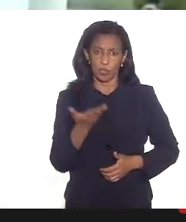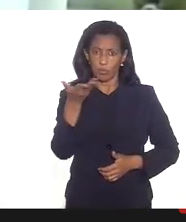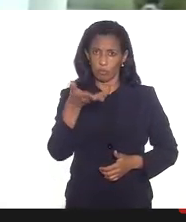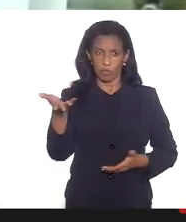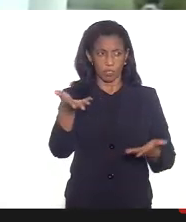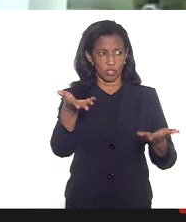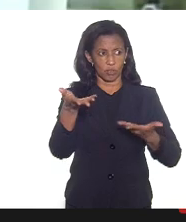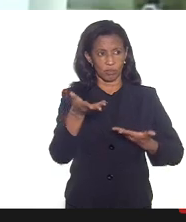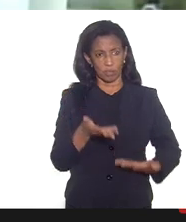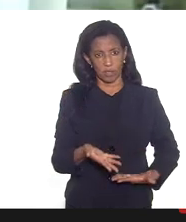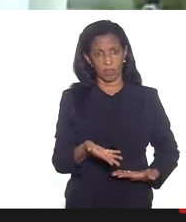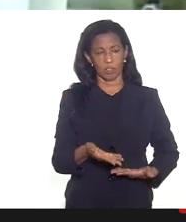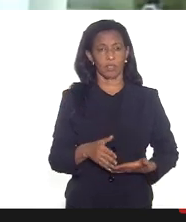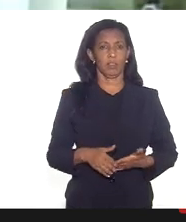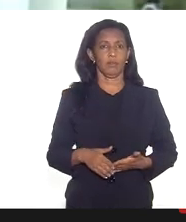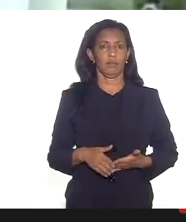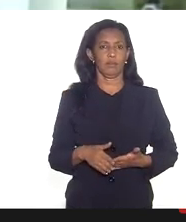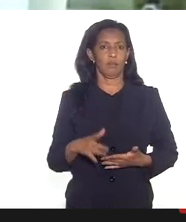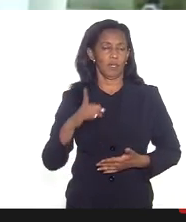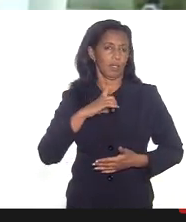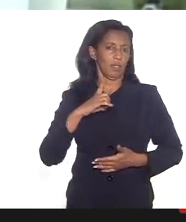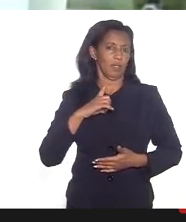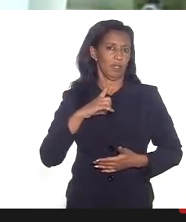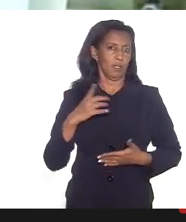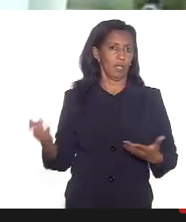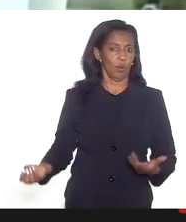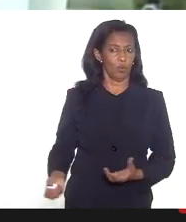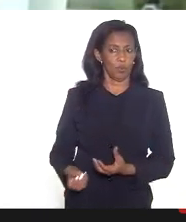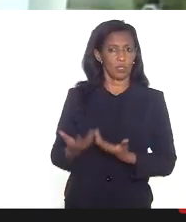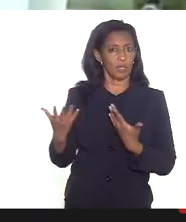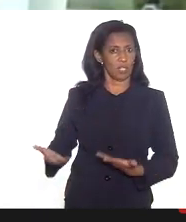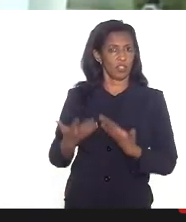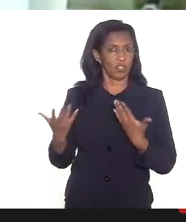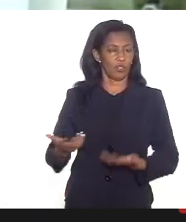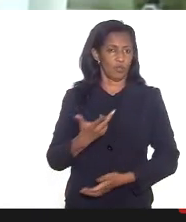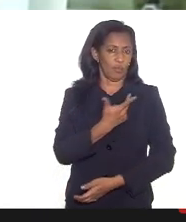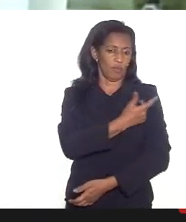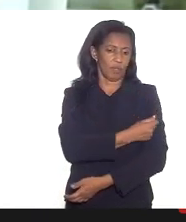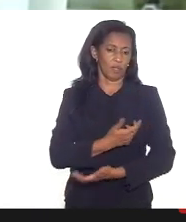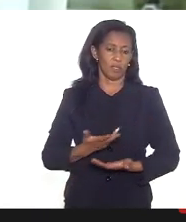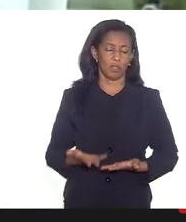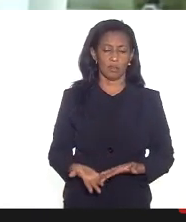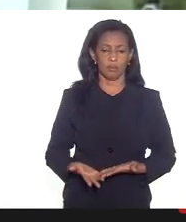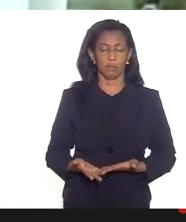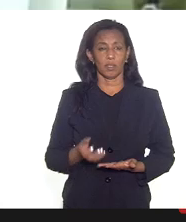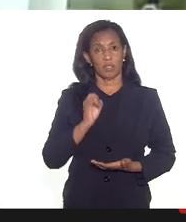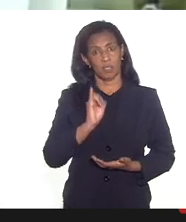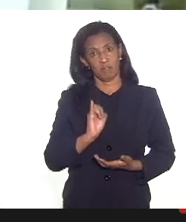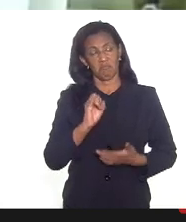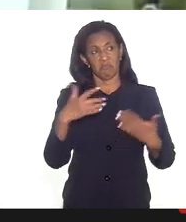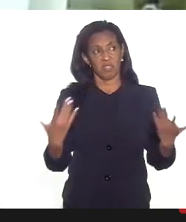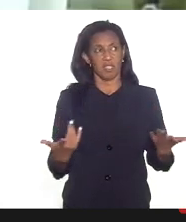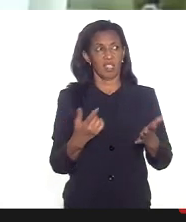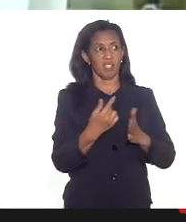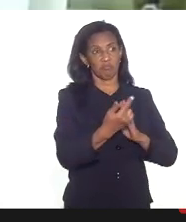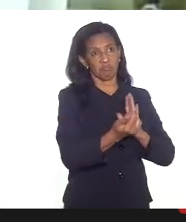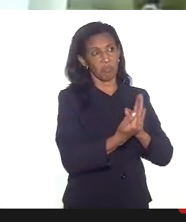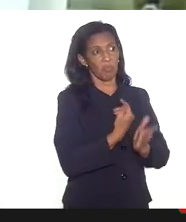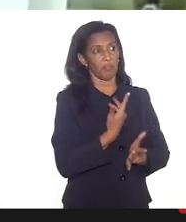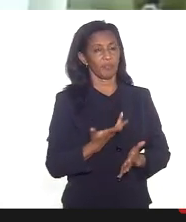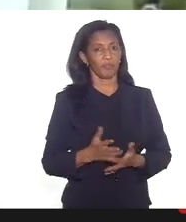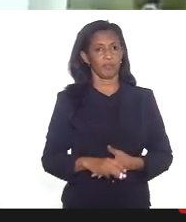fazendo e para que acha o incentivo a vacinação é isso não sei se tiver alguma questão resistente por